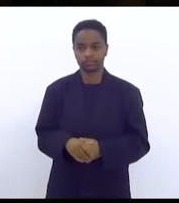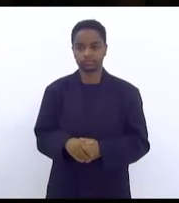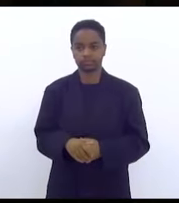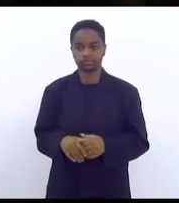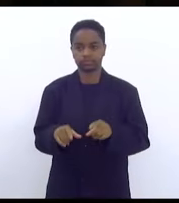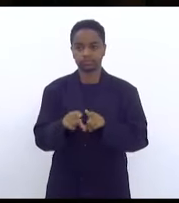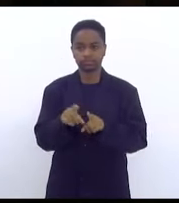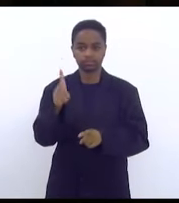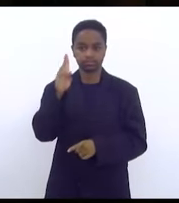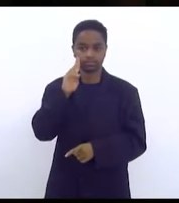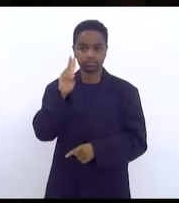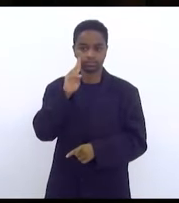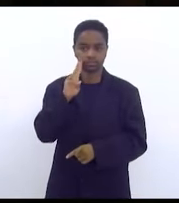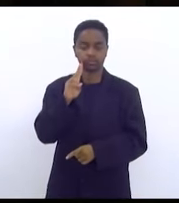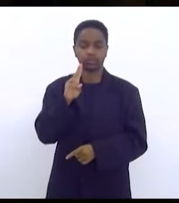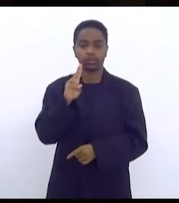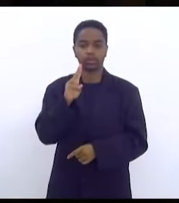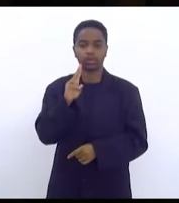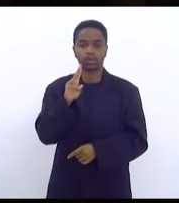Lembrando que esse prefeito já distribuiu